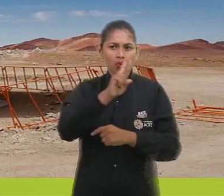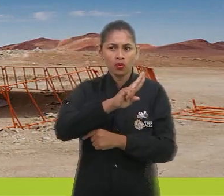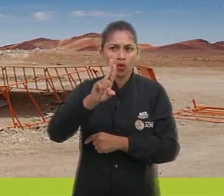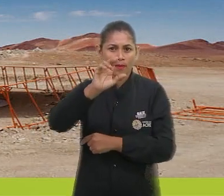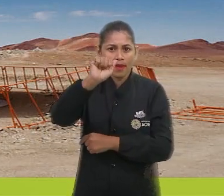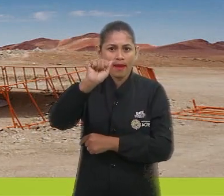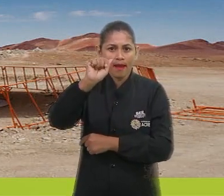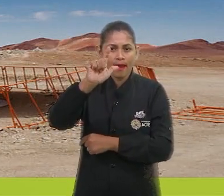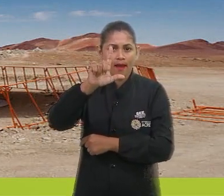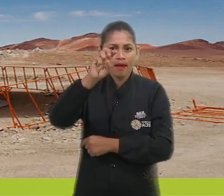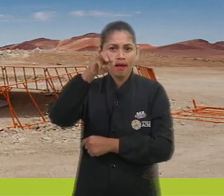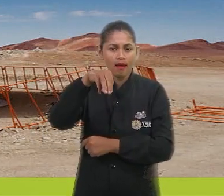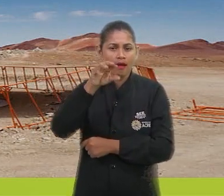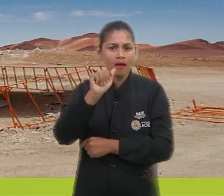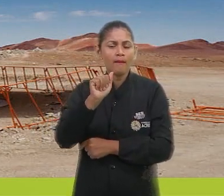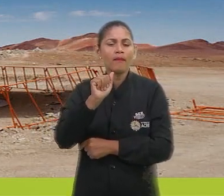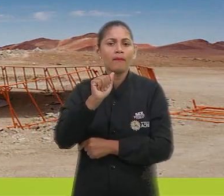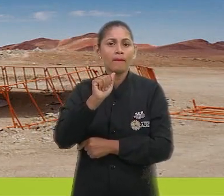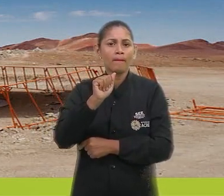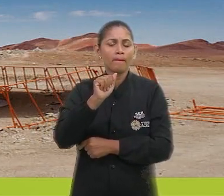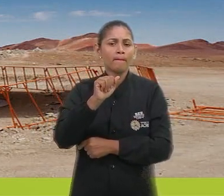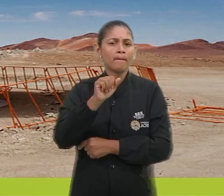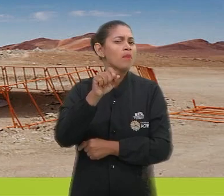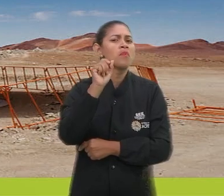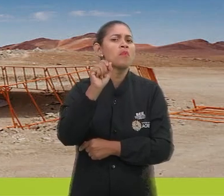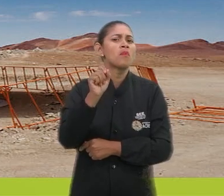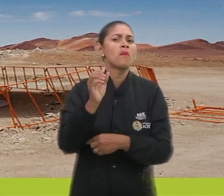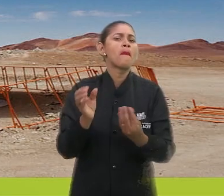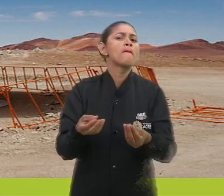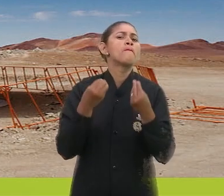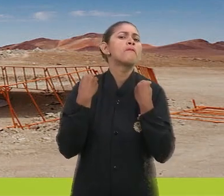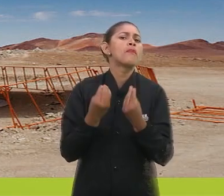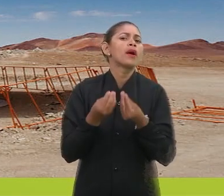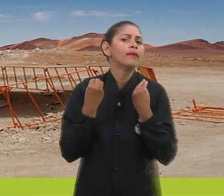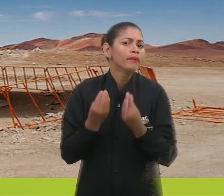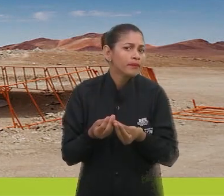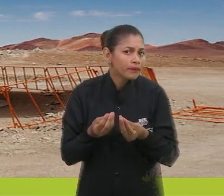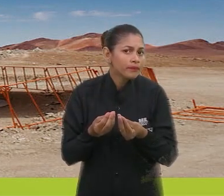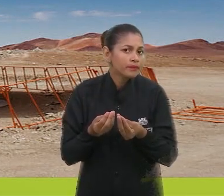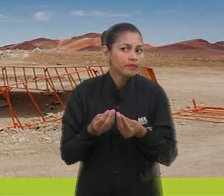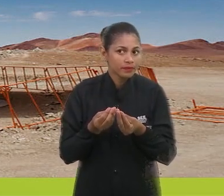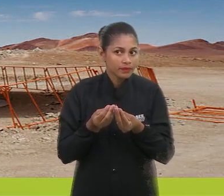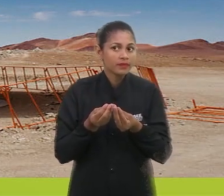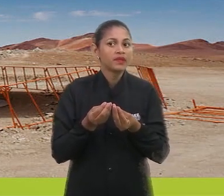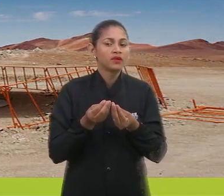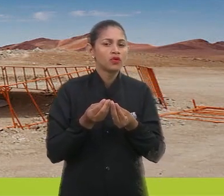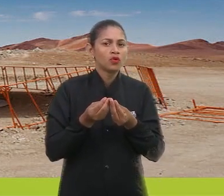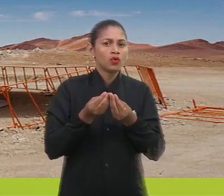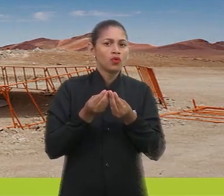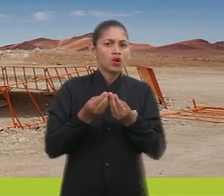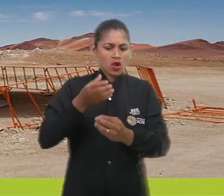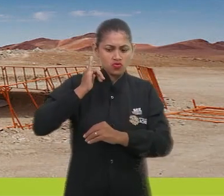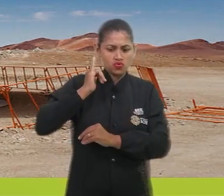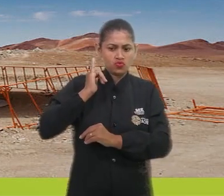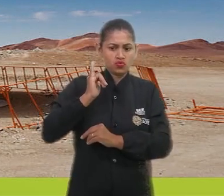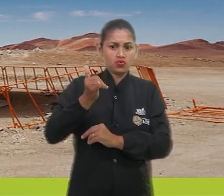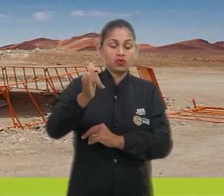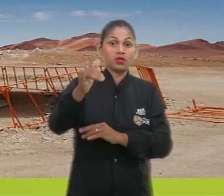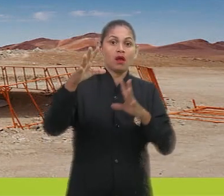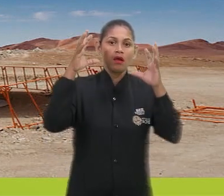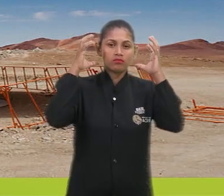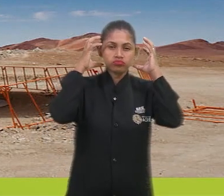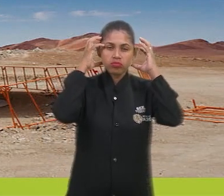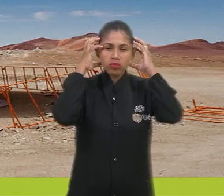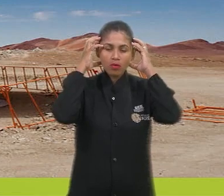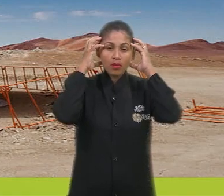serve para usar ondas de rádio, olha só que bonitinho, ondas de rádio, e através